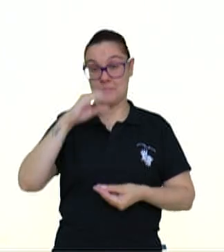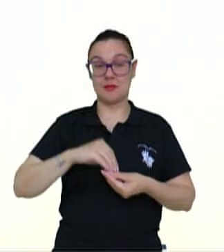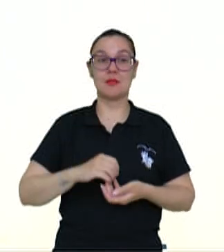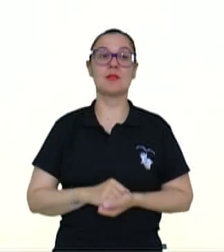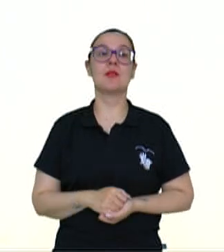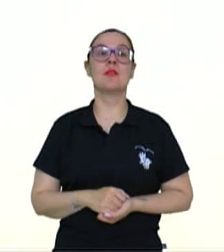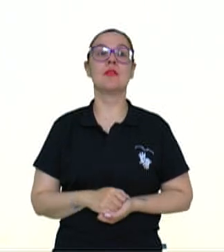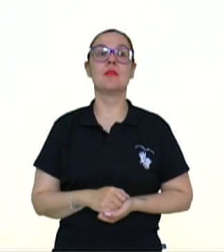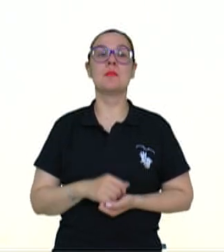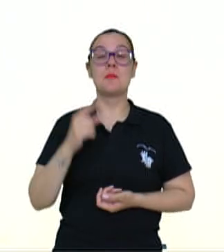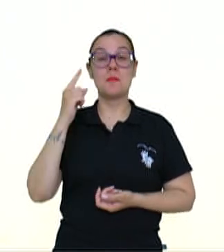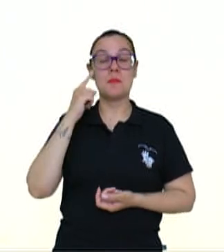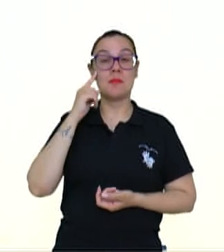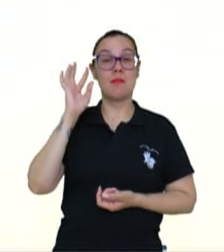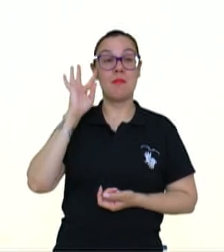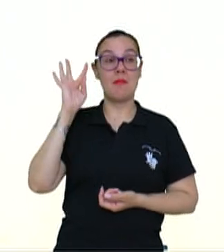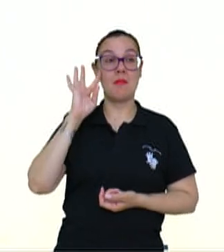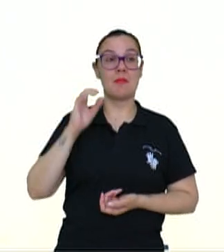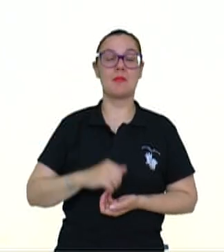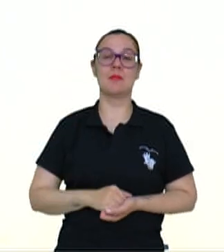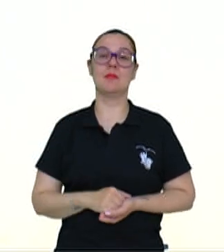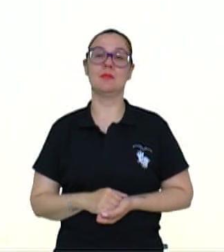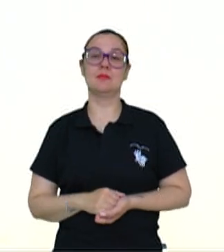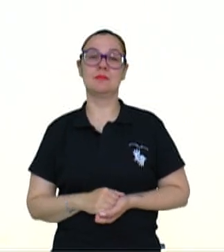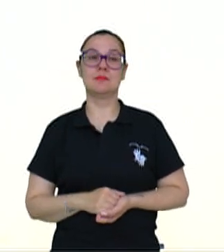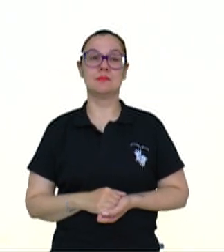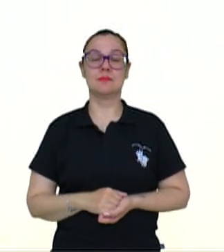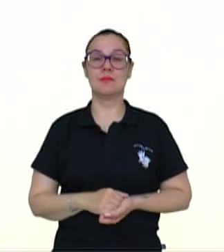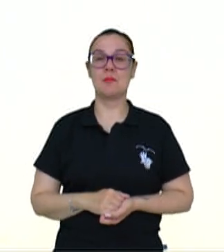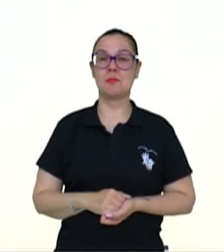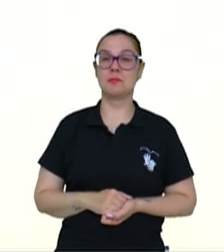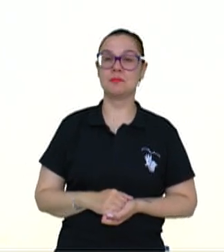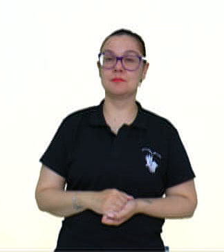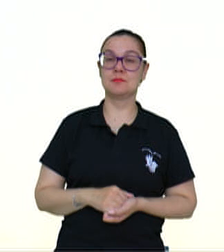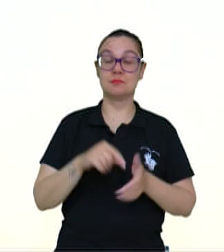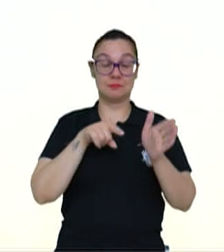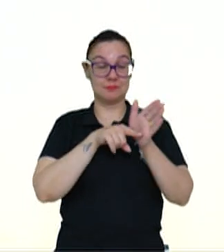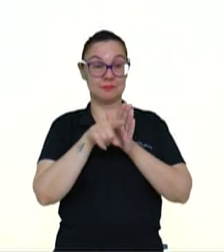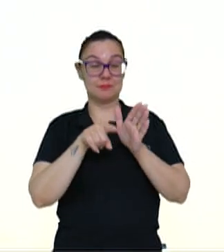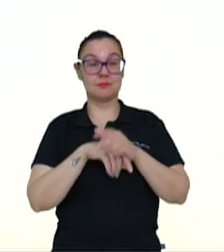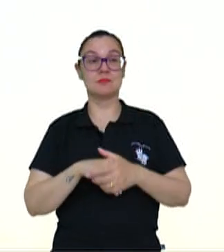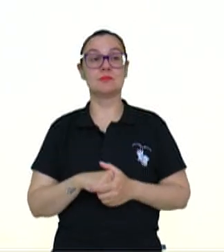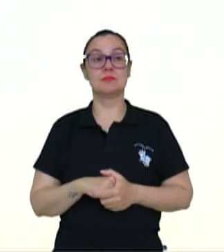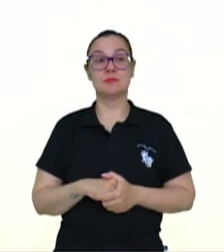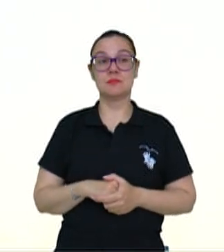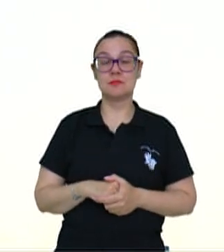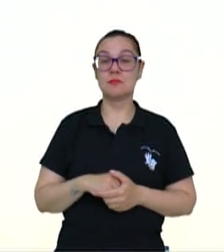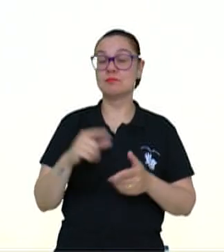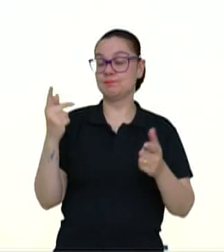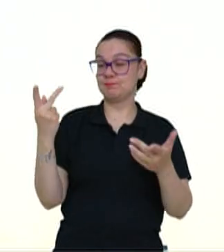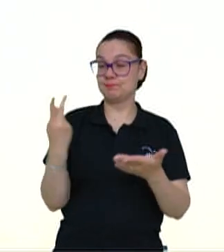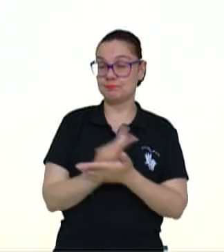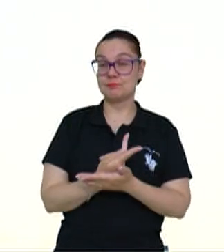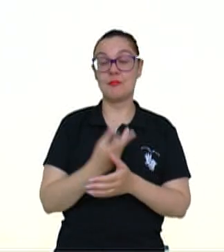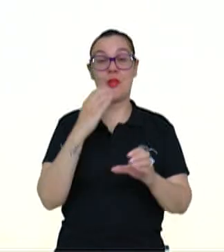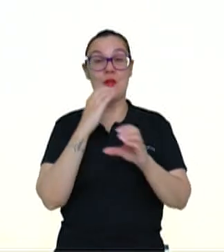será? Então, pensem um pouquinho aí nessas questões de falhas de comunicação e aí a